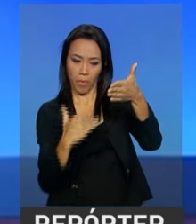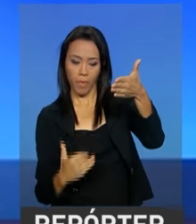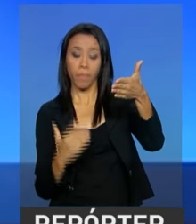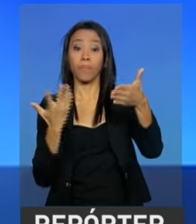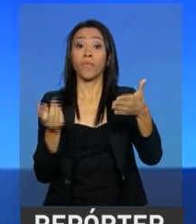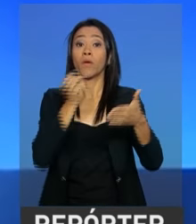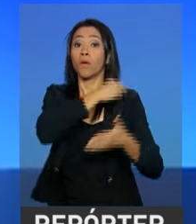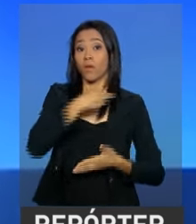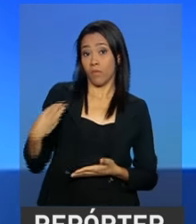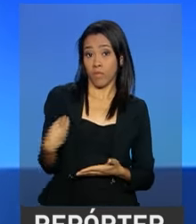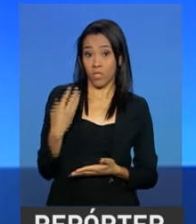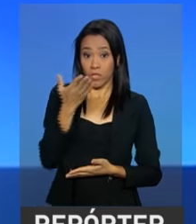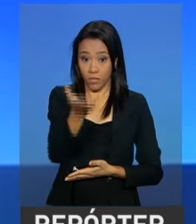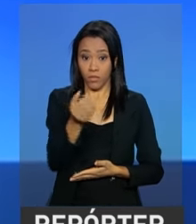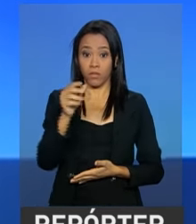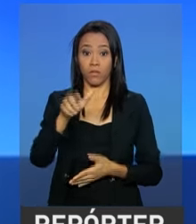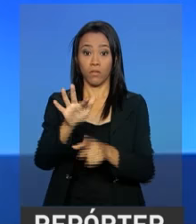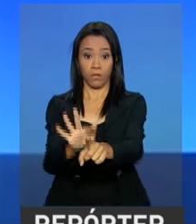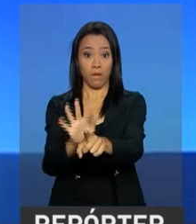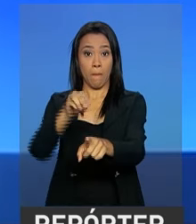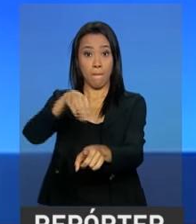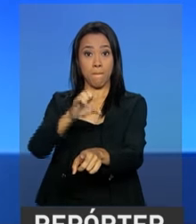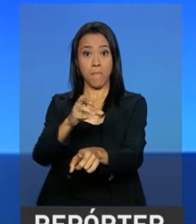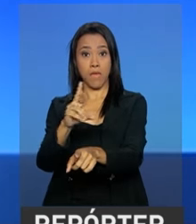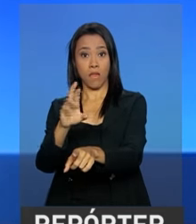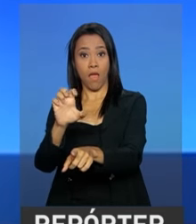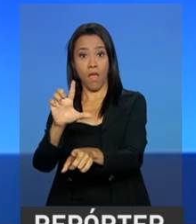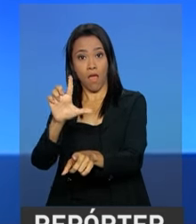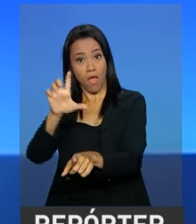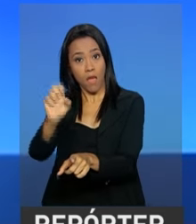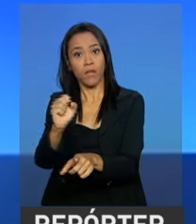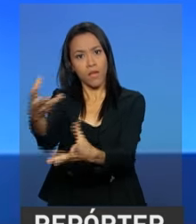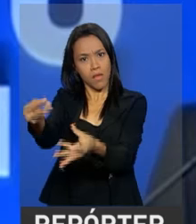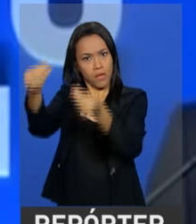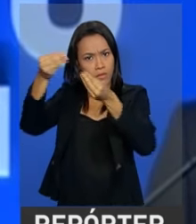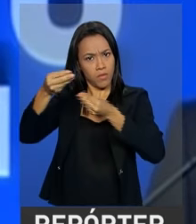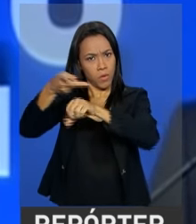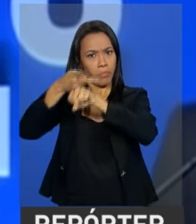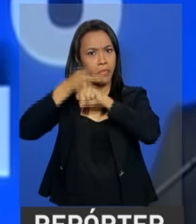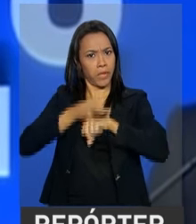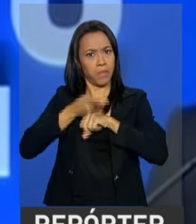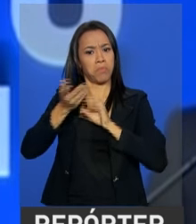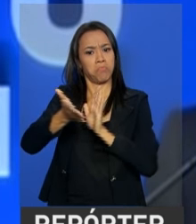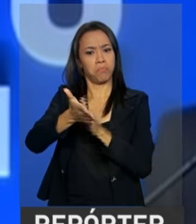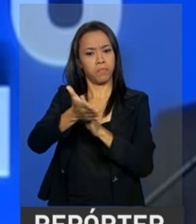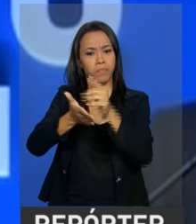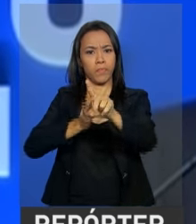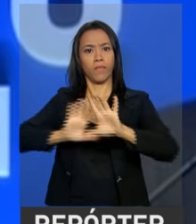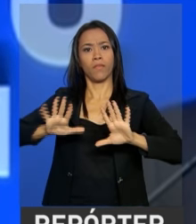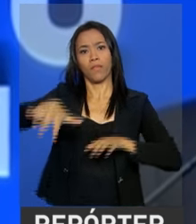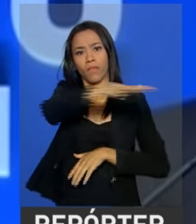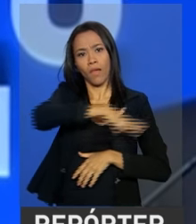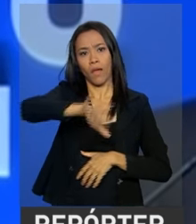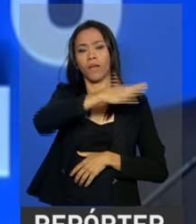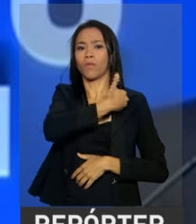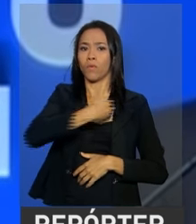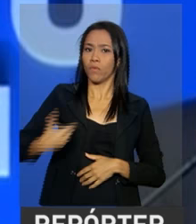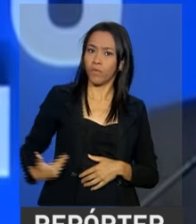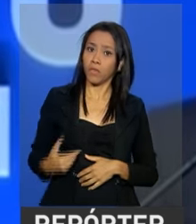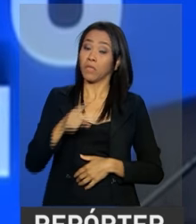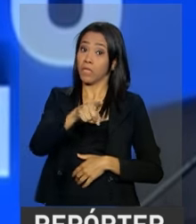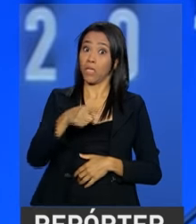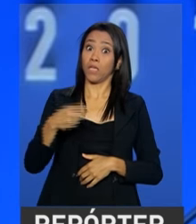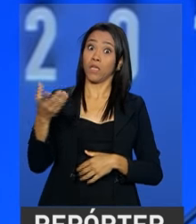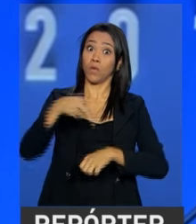Fazenda, Henrique Meirelles, recebeu o prêmio de destaque do setor público e afirmou que a população deseja um Estado